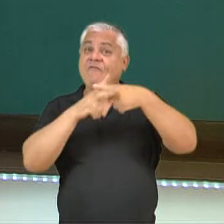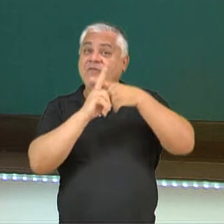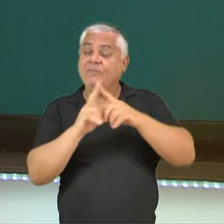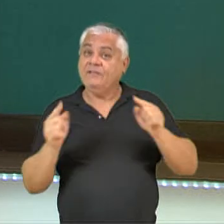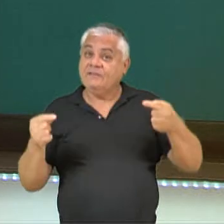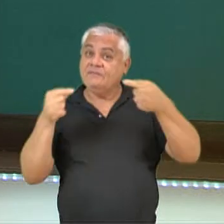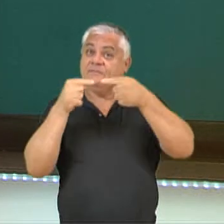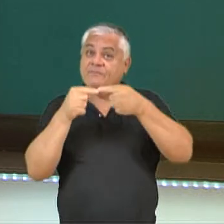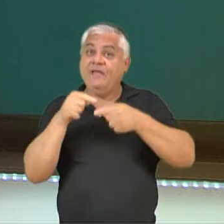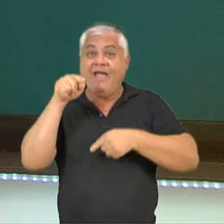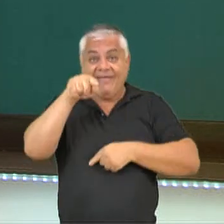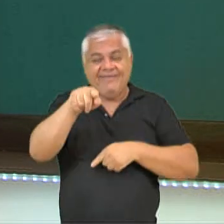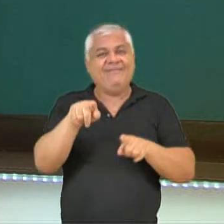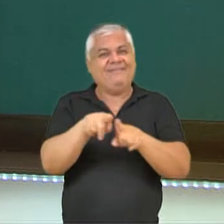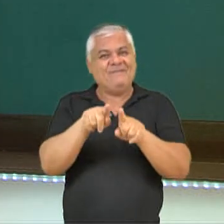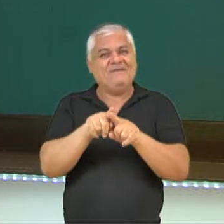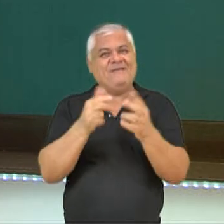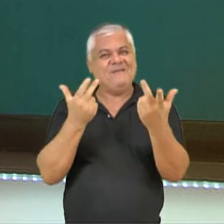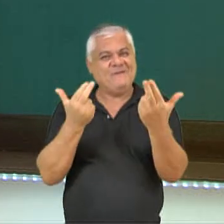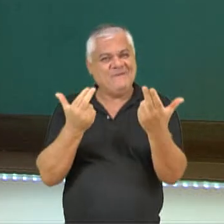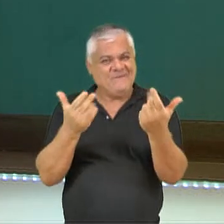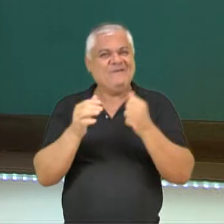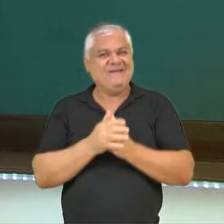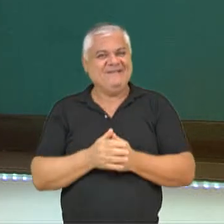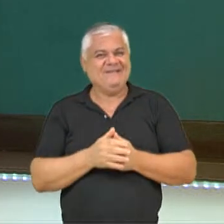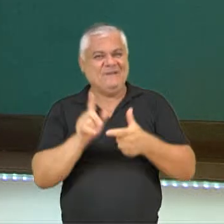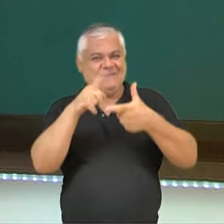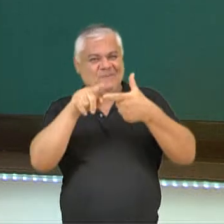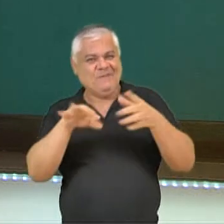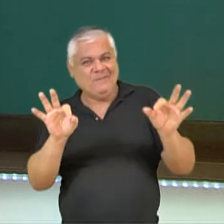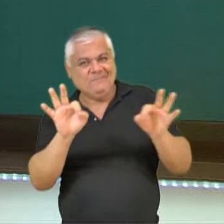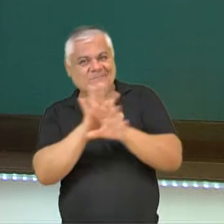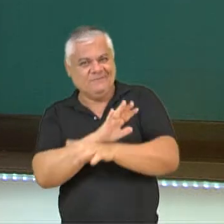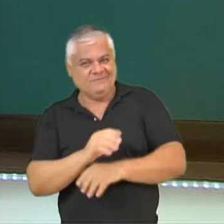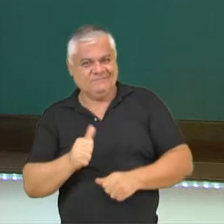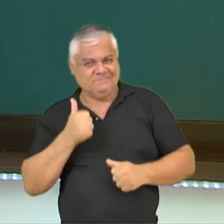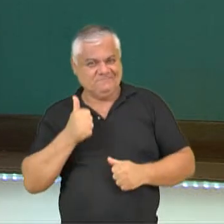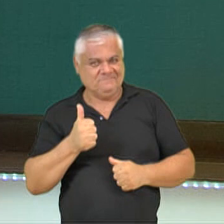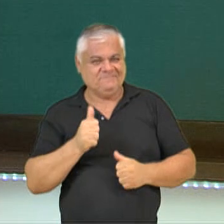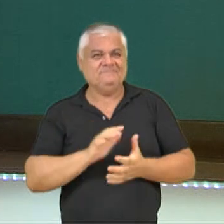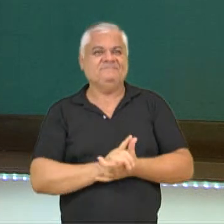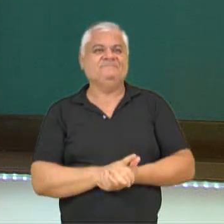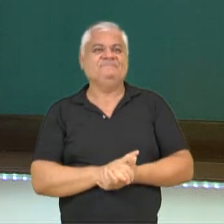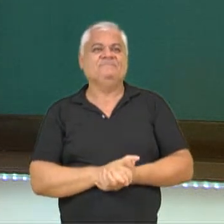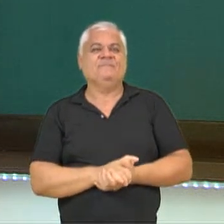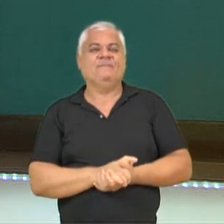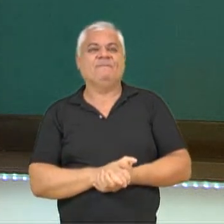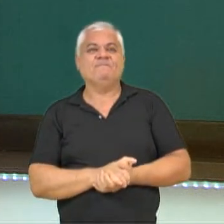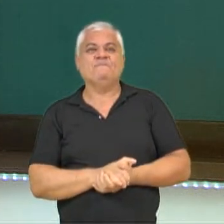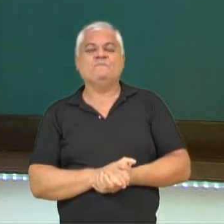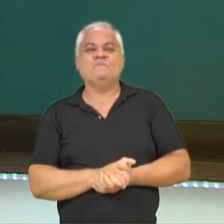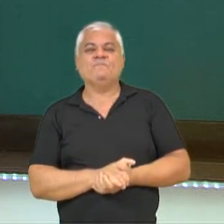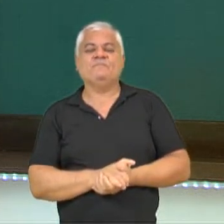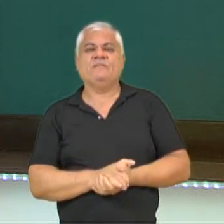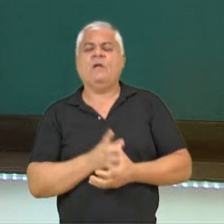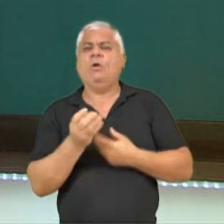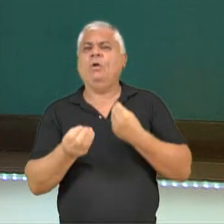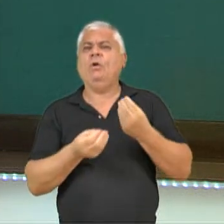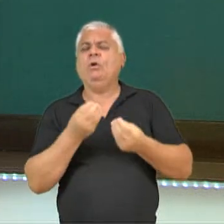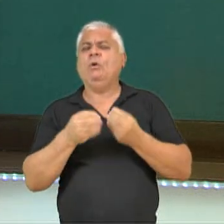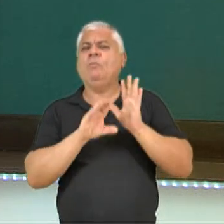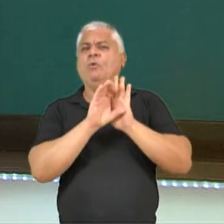as ferramentas adequadas e vamos conseguir resolver tranquilamente, ok? Então olha lá, conceito